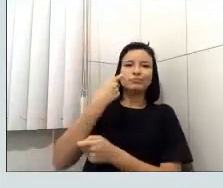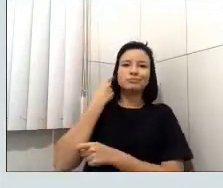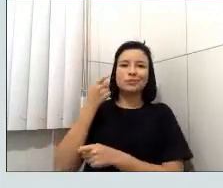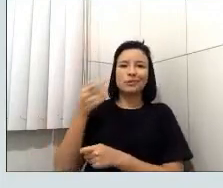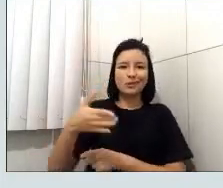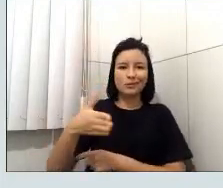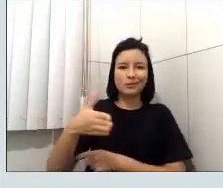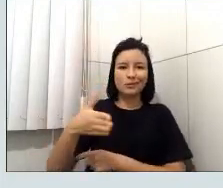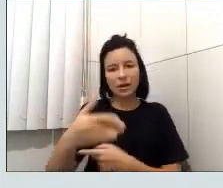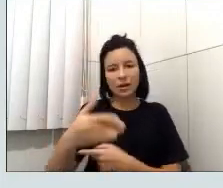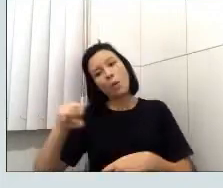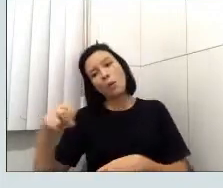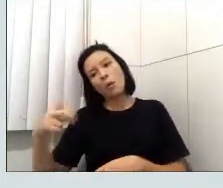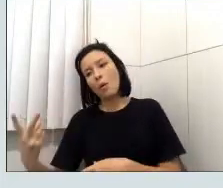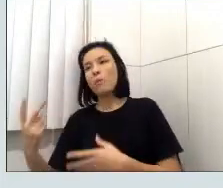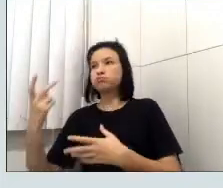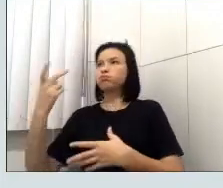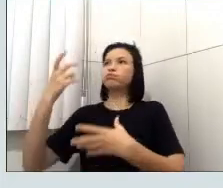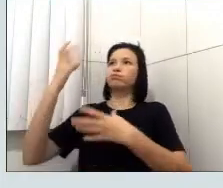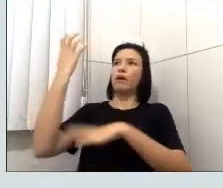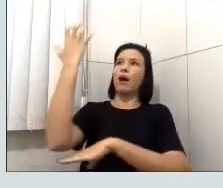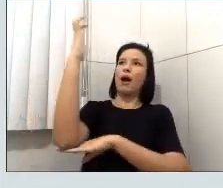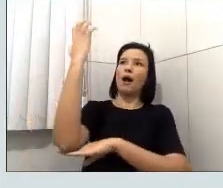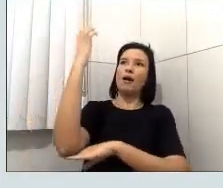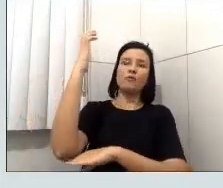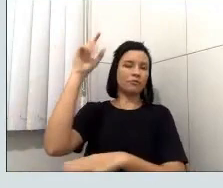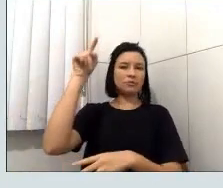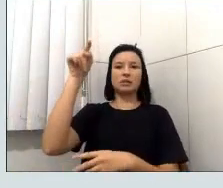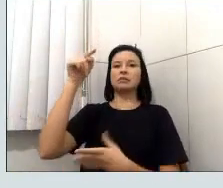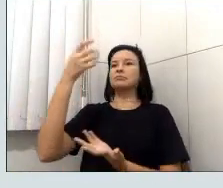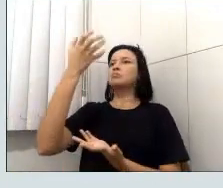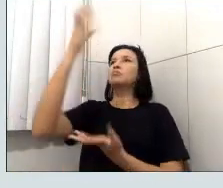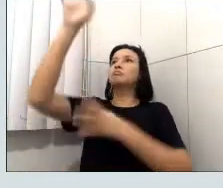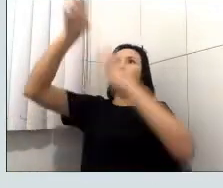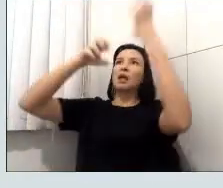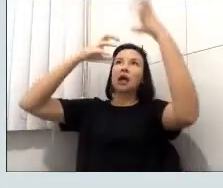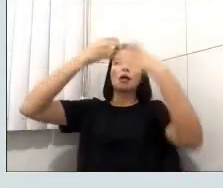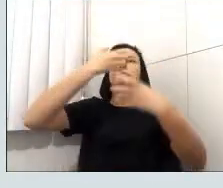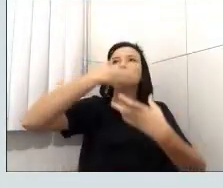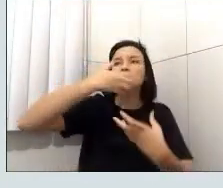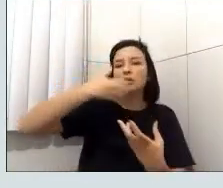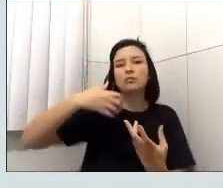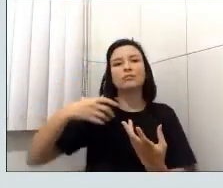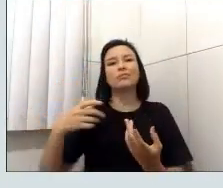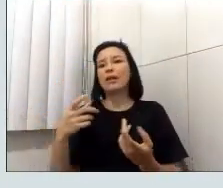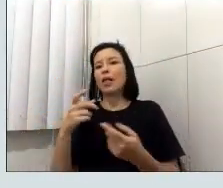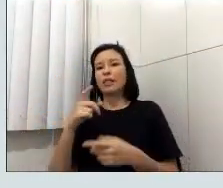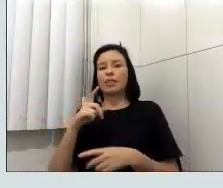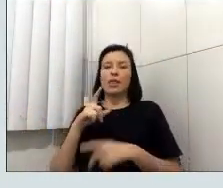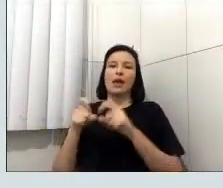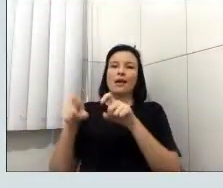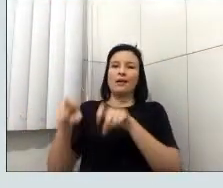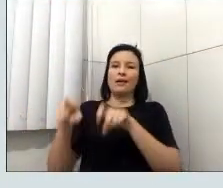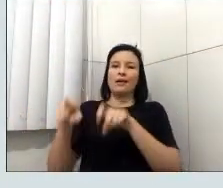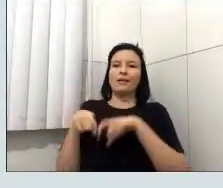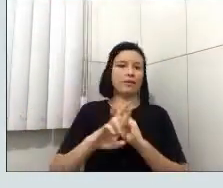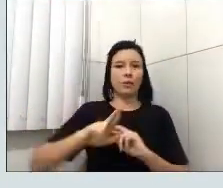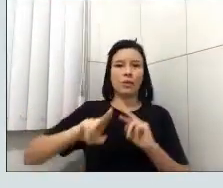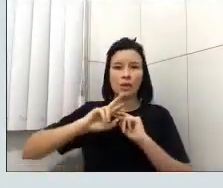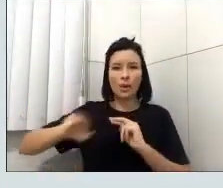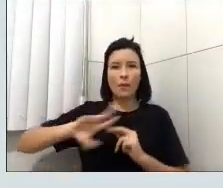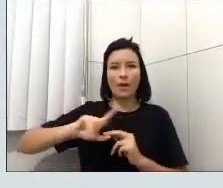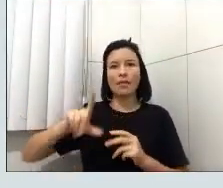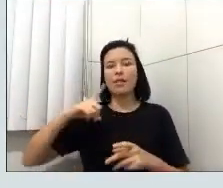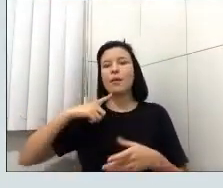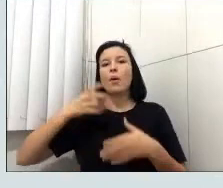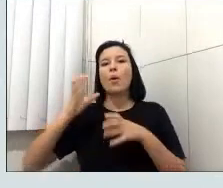não praticavam, então, a agricultura. Esses povos, eles confeccionavam, né, os instrumentos de pedra e de ossos